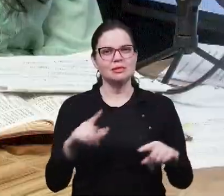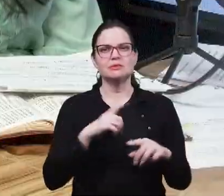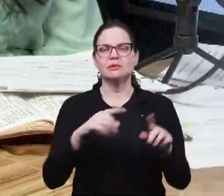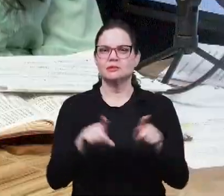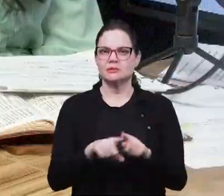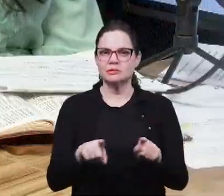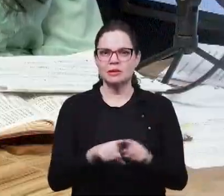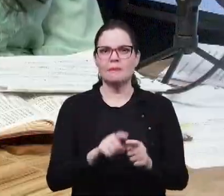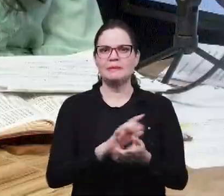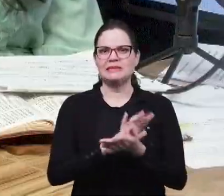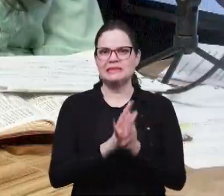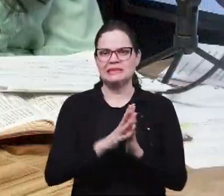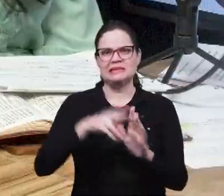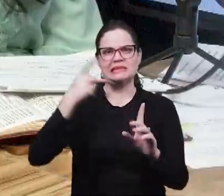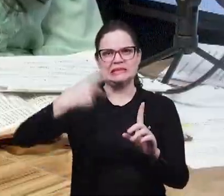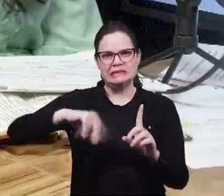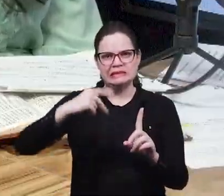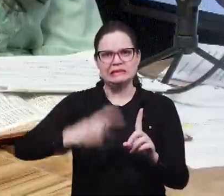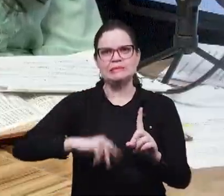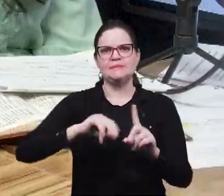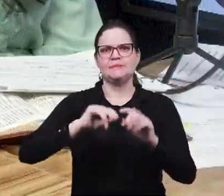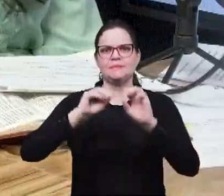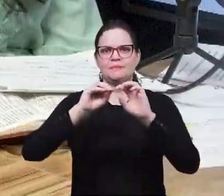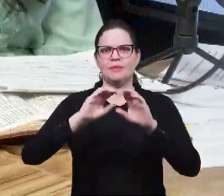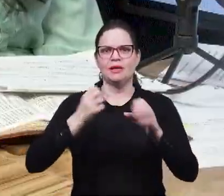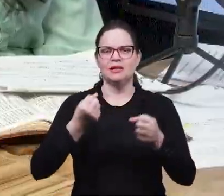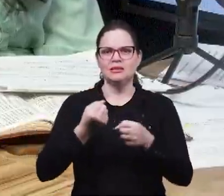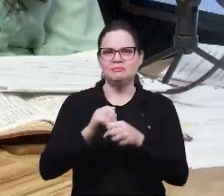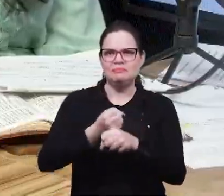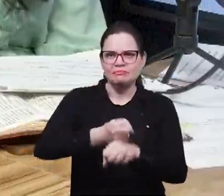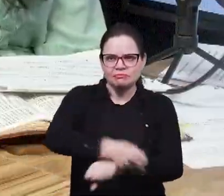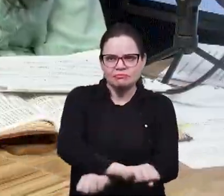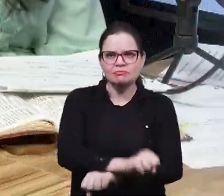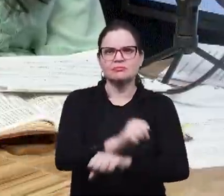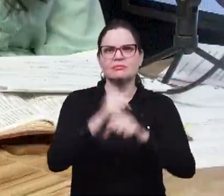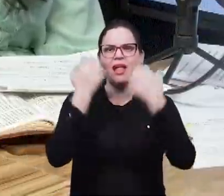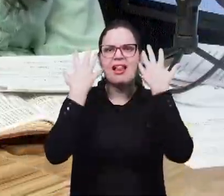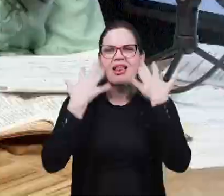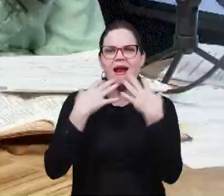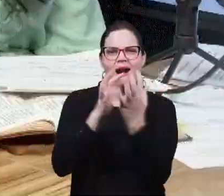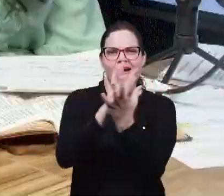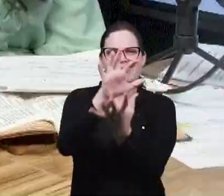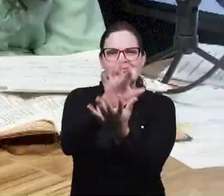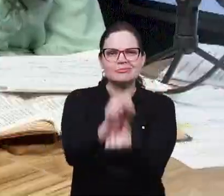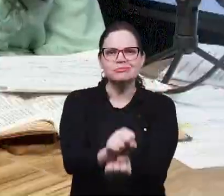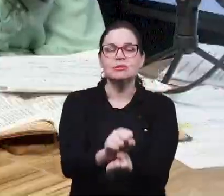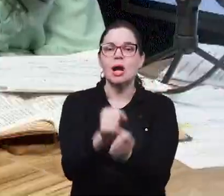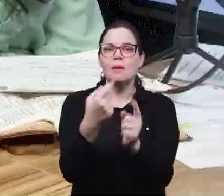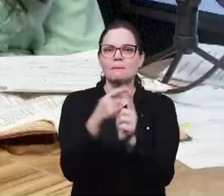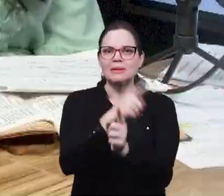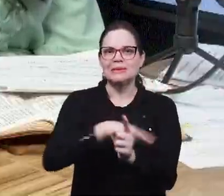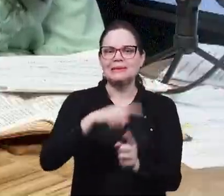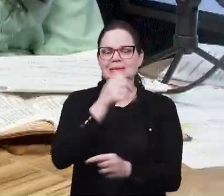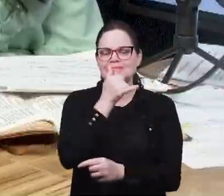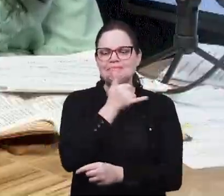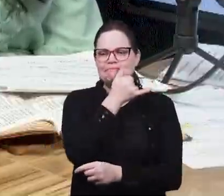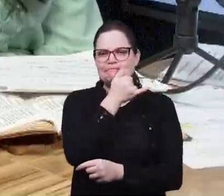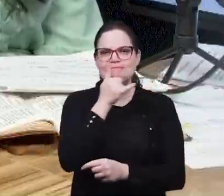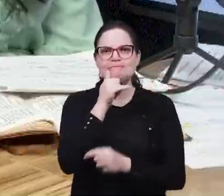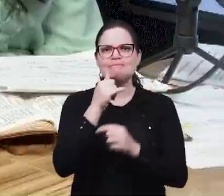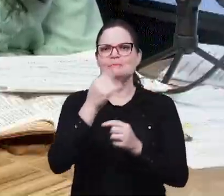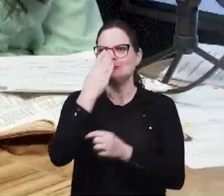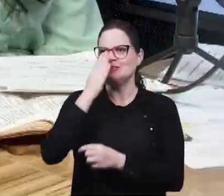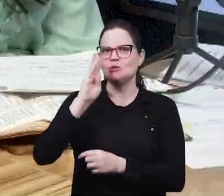da carne, então os açoites, as arenas, os leões, negar a própria vida por amor a Jesus. E hoje,